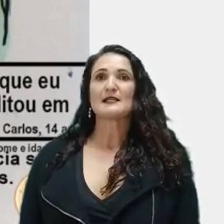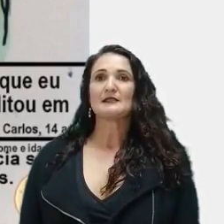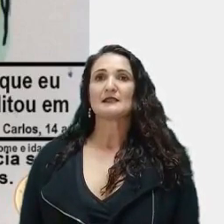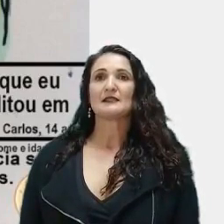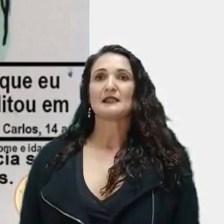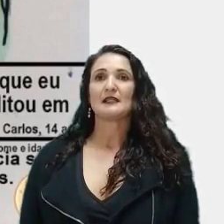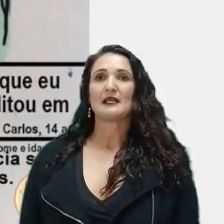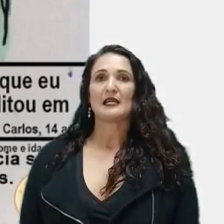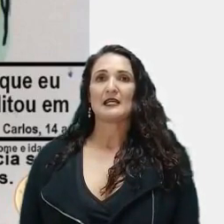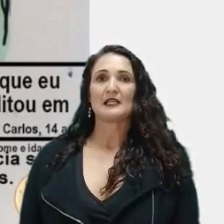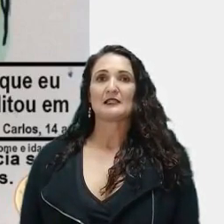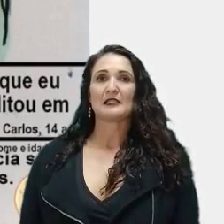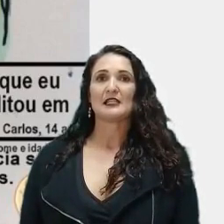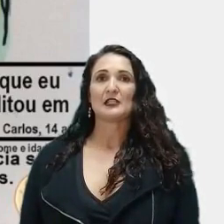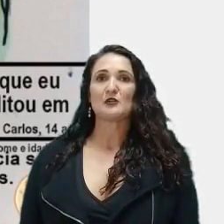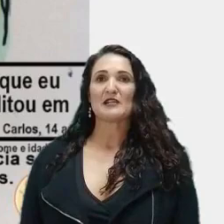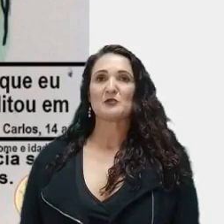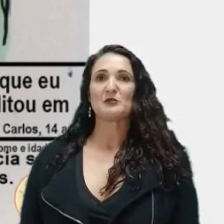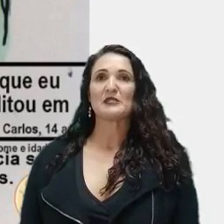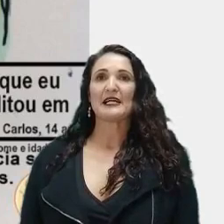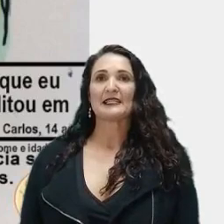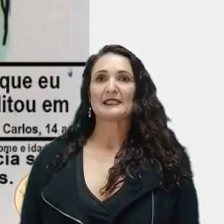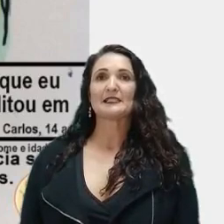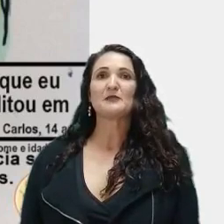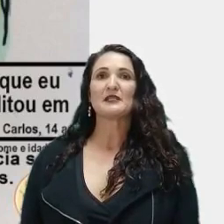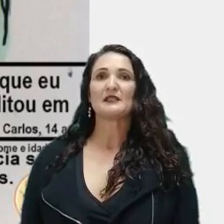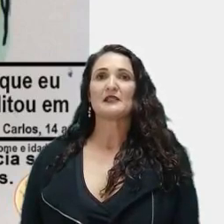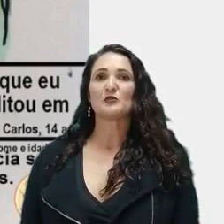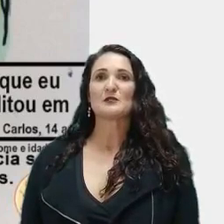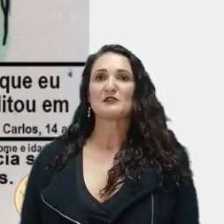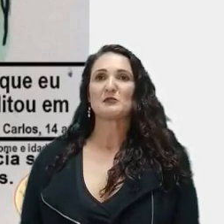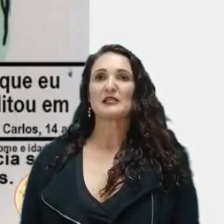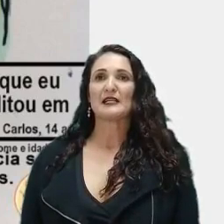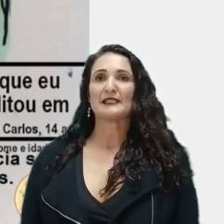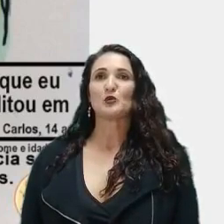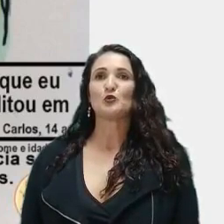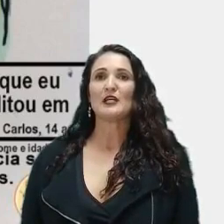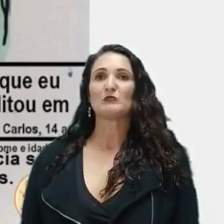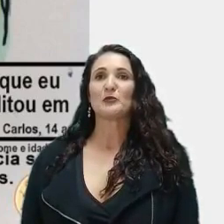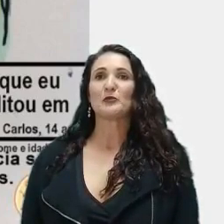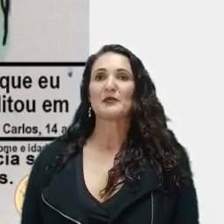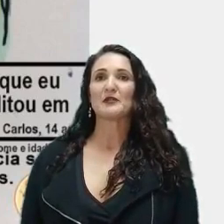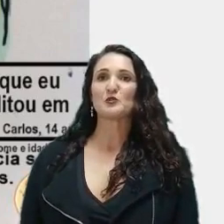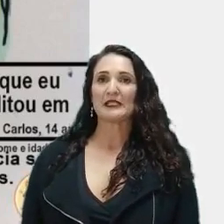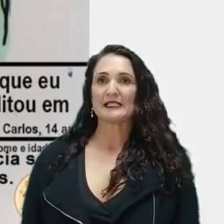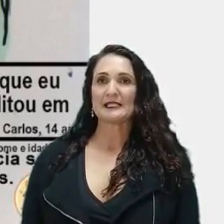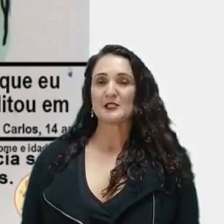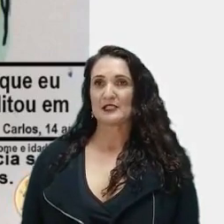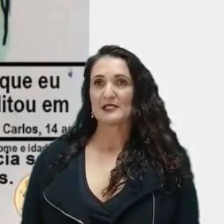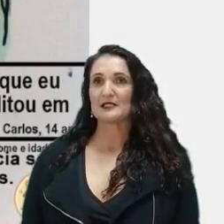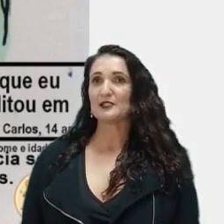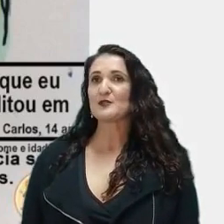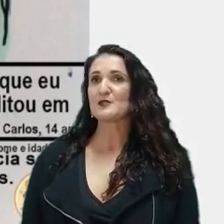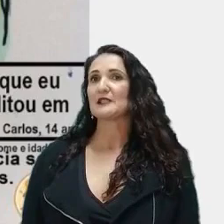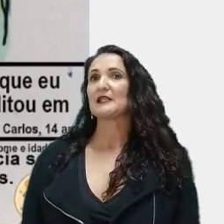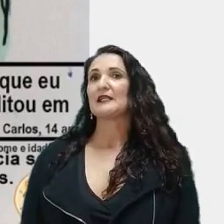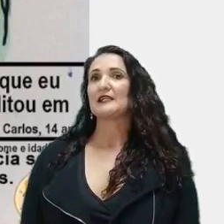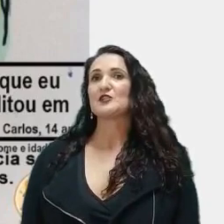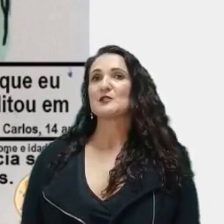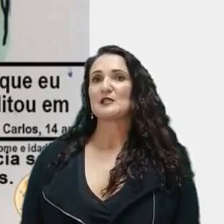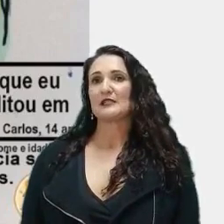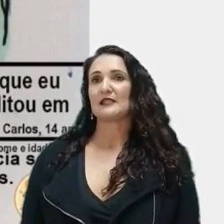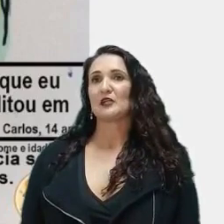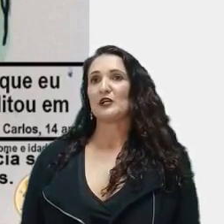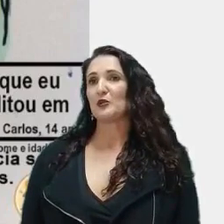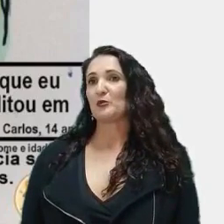crianças, né? Ele gostava de brincar na cama e eu gostava de brincar na rua. É um depoimento de uma criança de 3 anos.